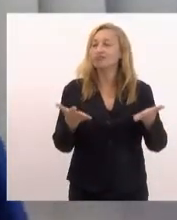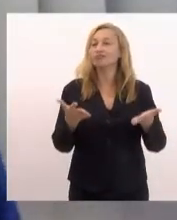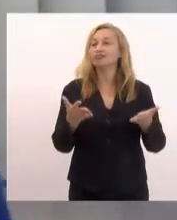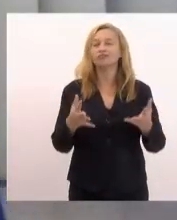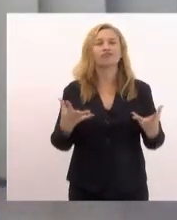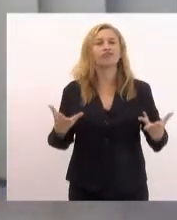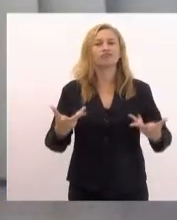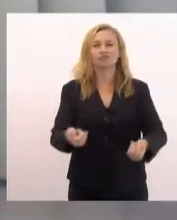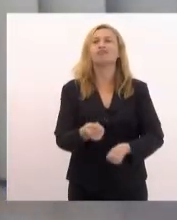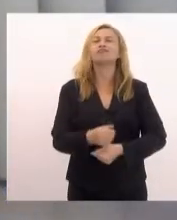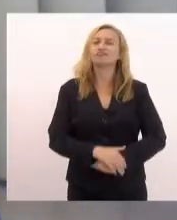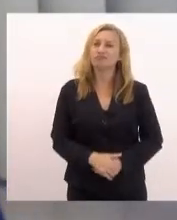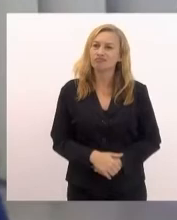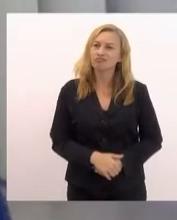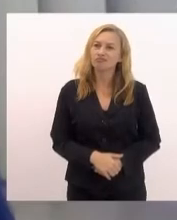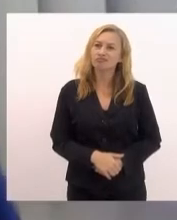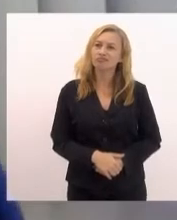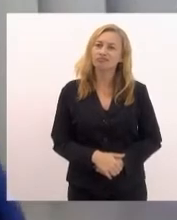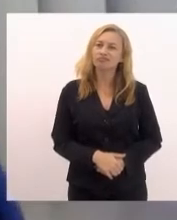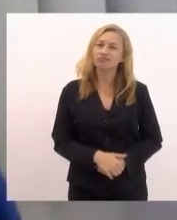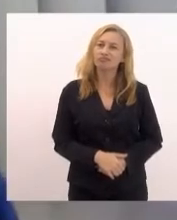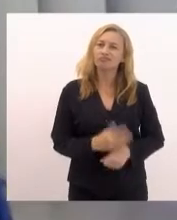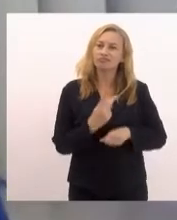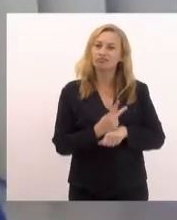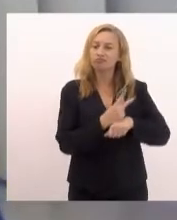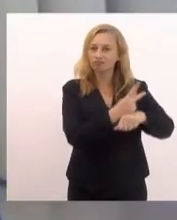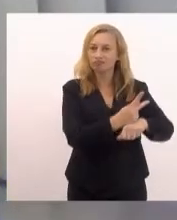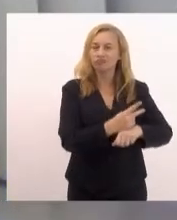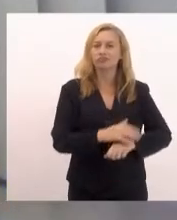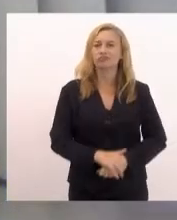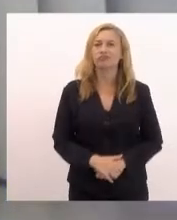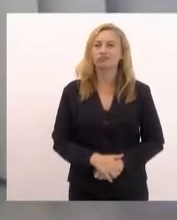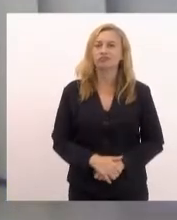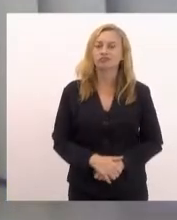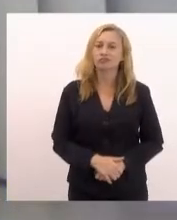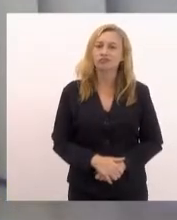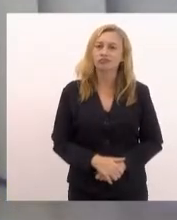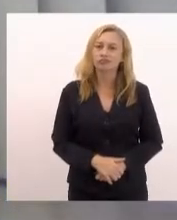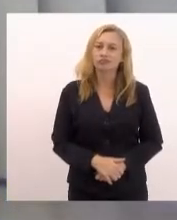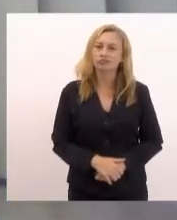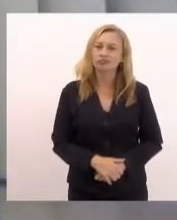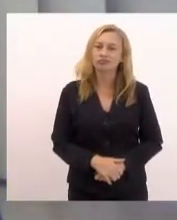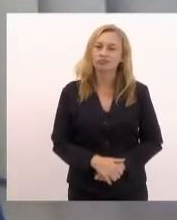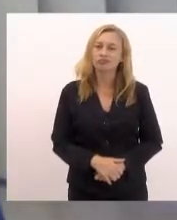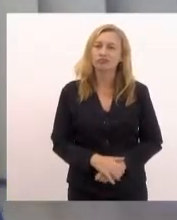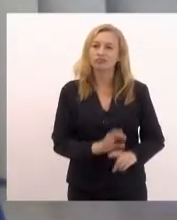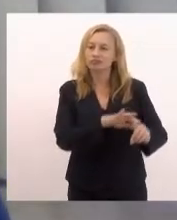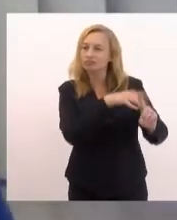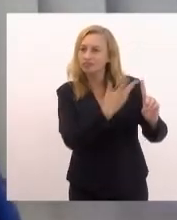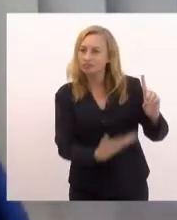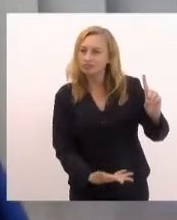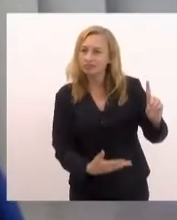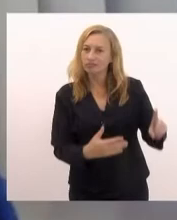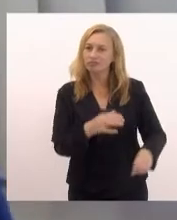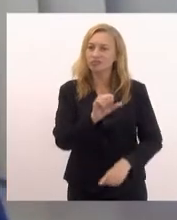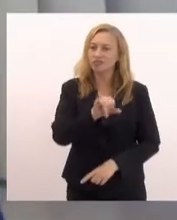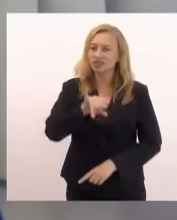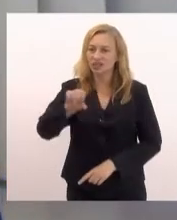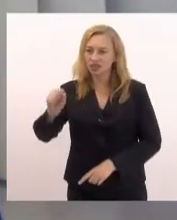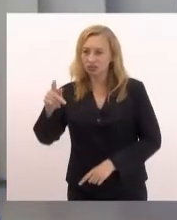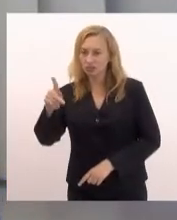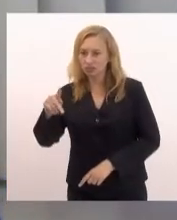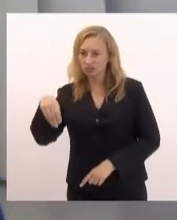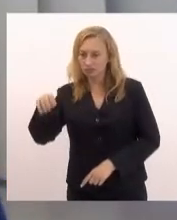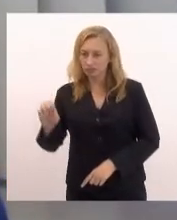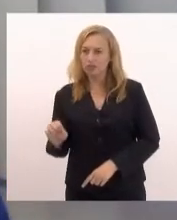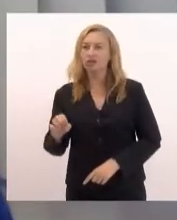simbólica de, com o prêmio que leva o nome de Marielle Franco, homenagear o CIASM. Né? O CIASM,